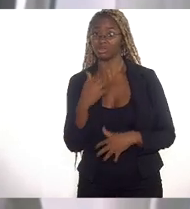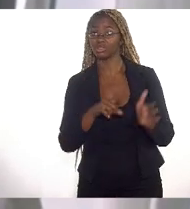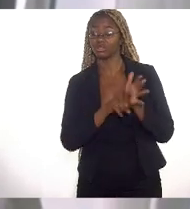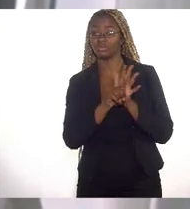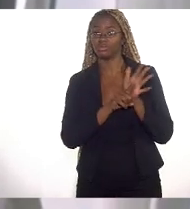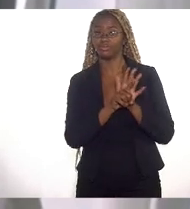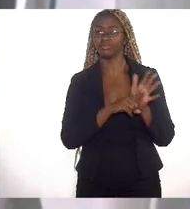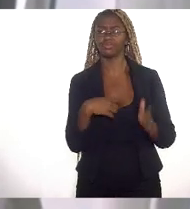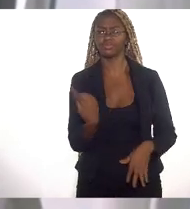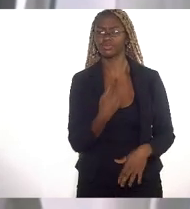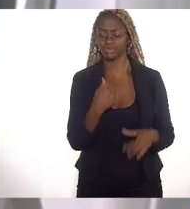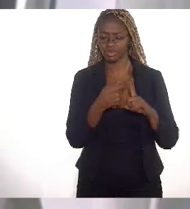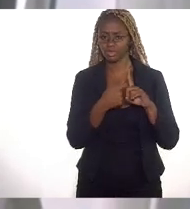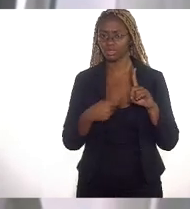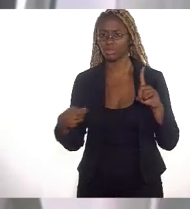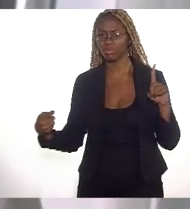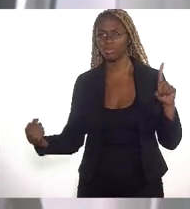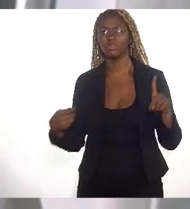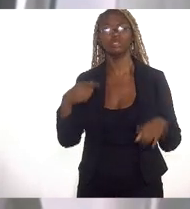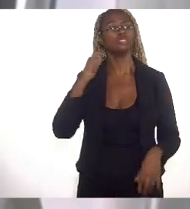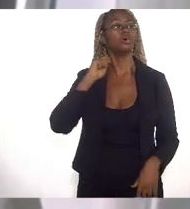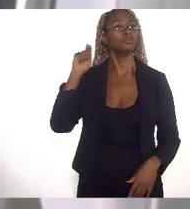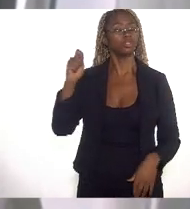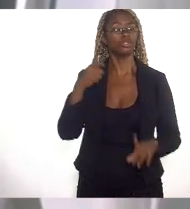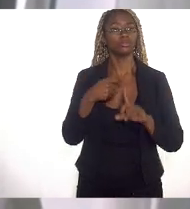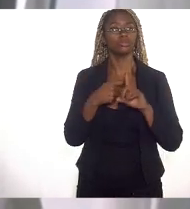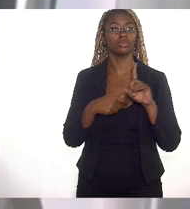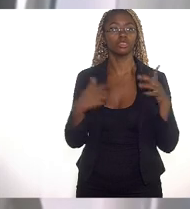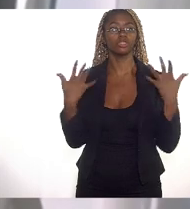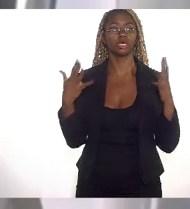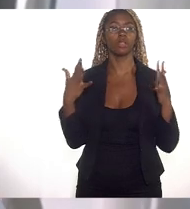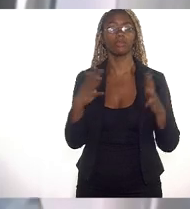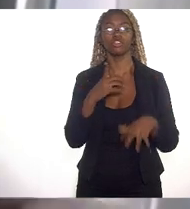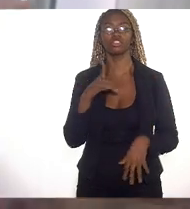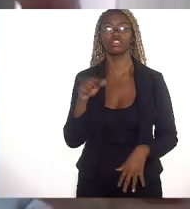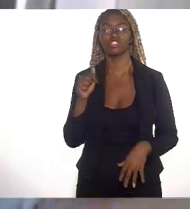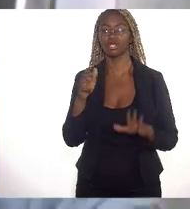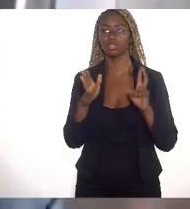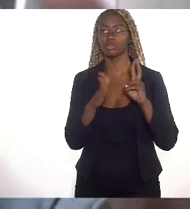mês de abril, que é o mês do índio, o mês em que celebramos o Dia do Índio.